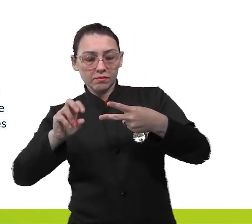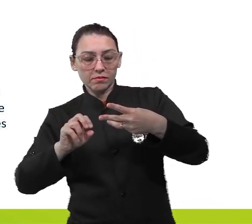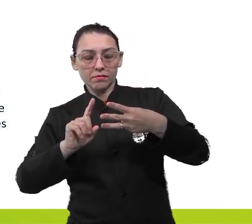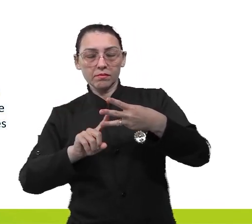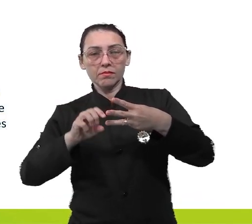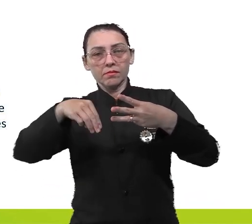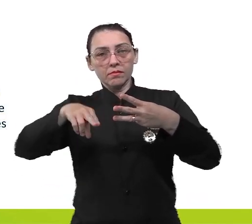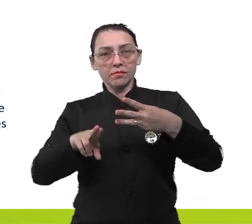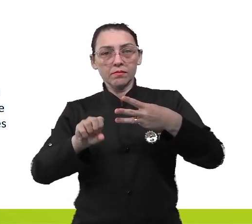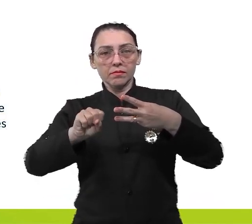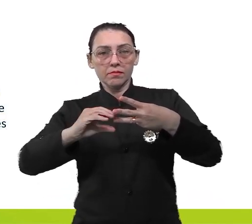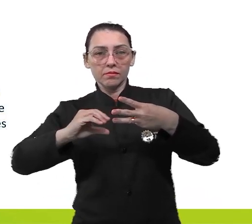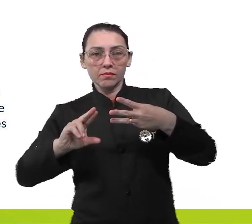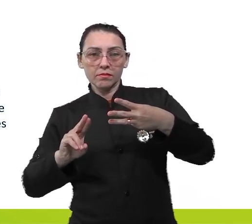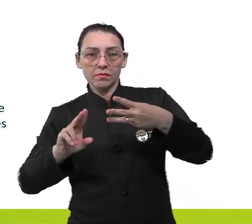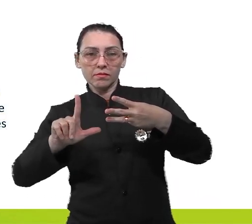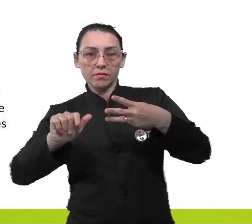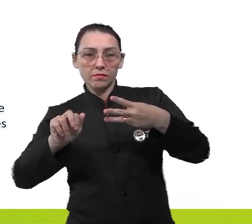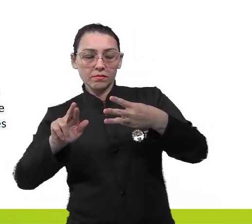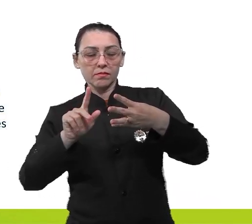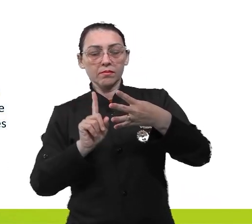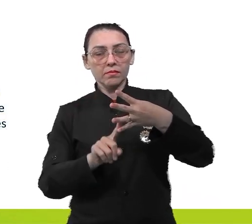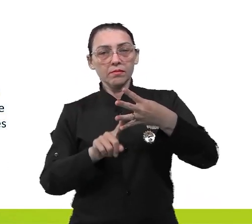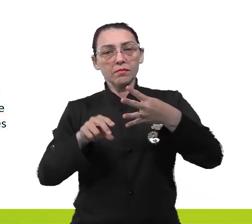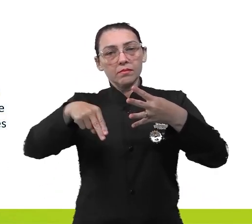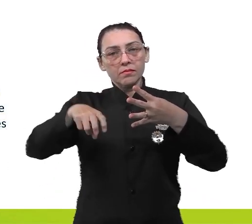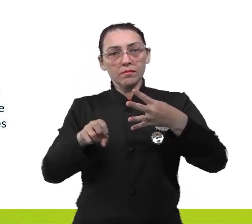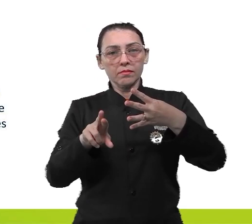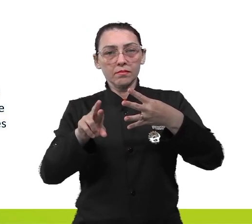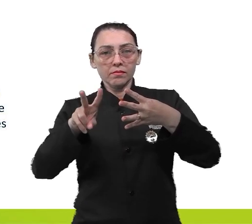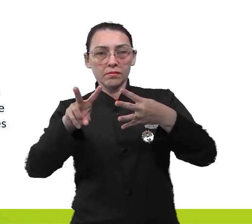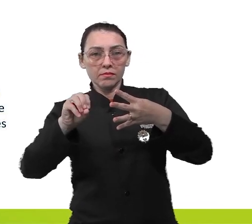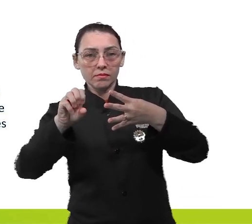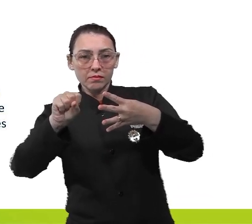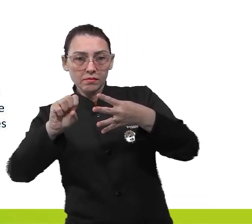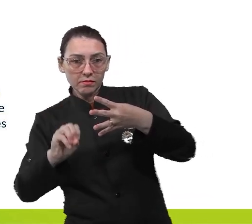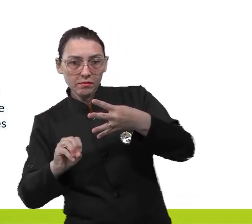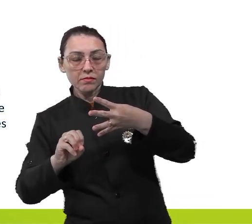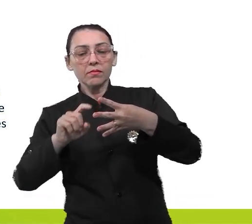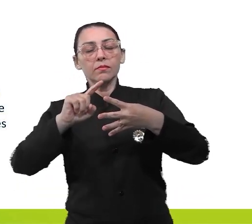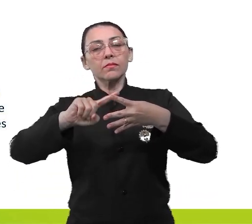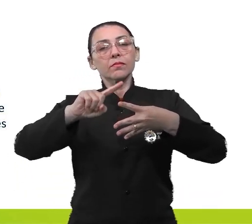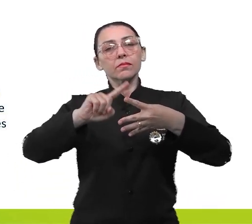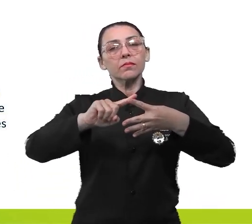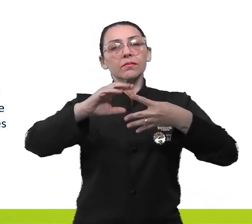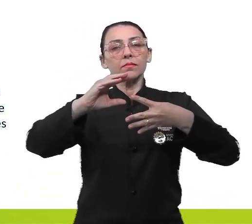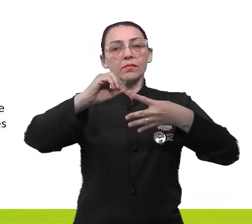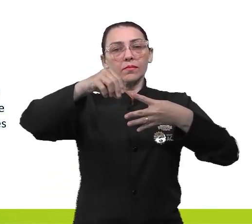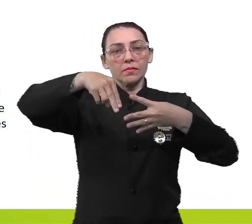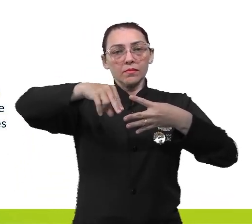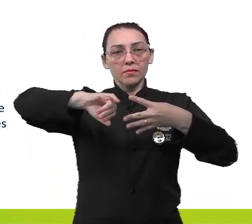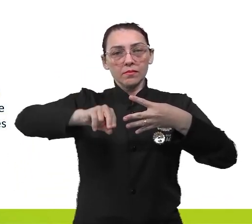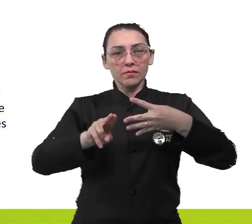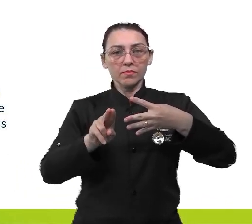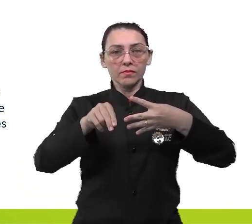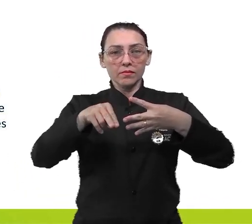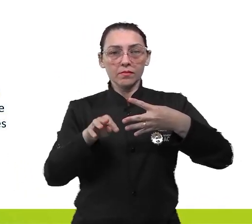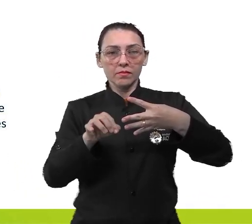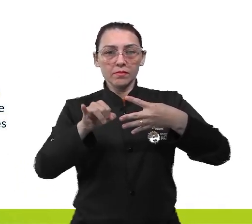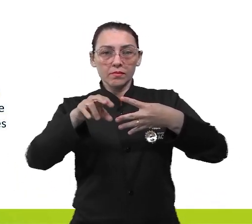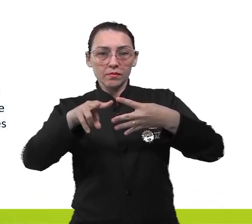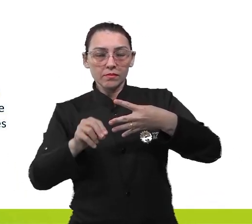e tecido nervoso. Vamos falar um pouquinho de cada um? Olha só, o tecido conjuntivo, como vocês estão vendo aí na